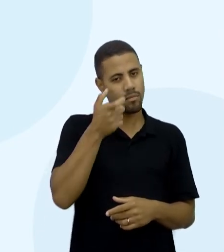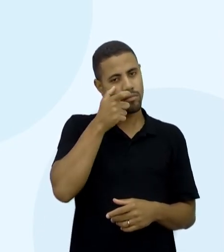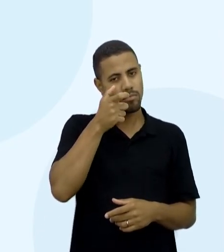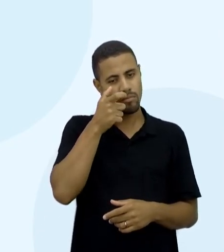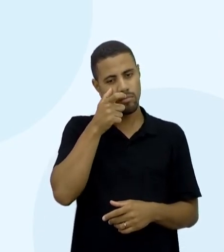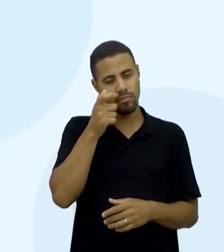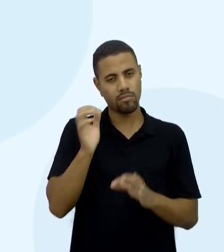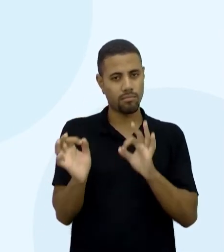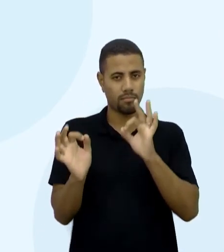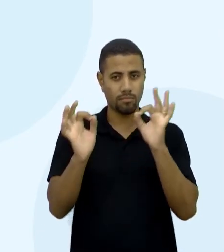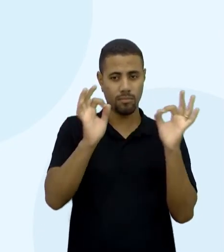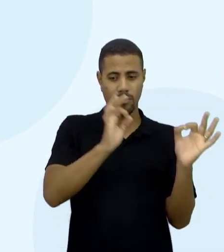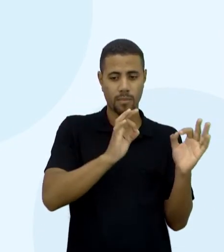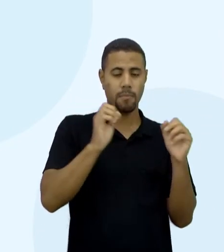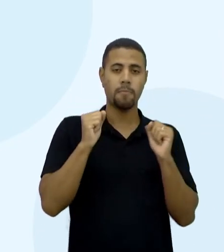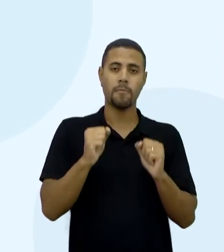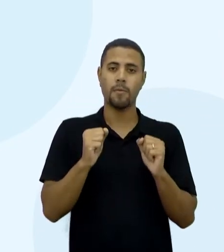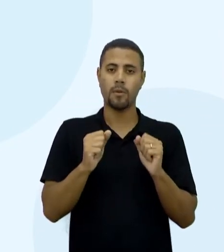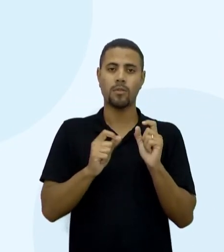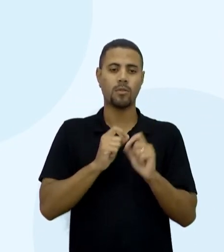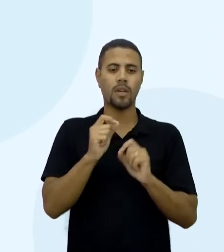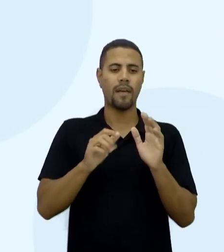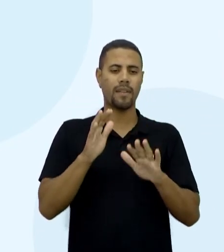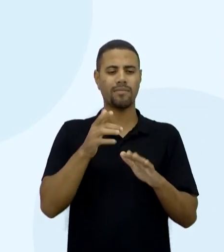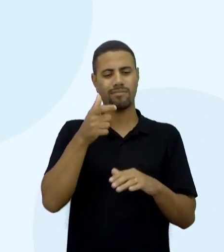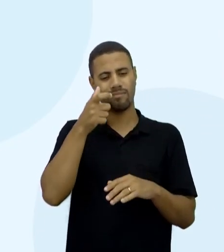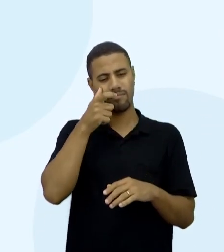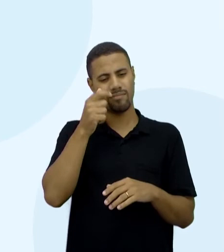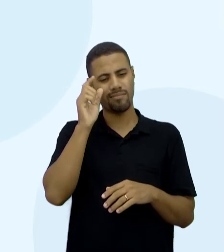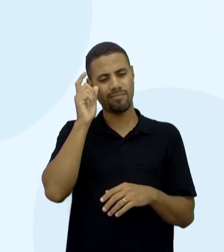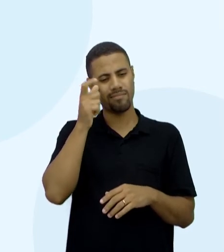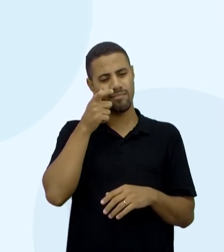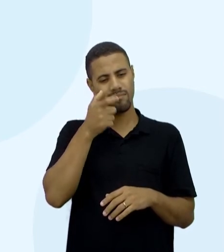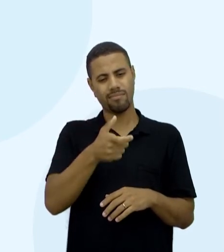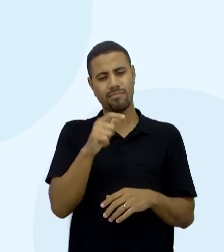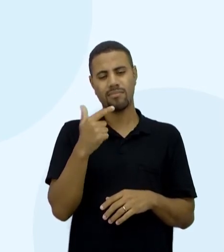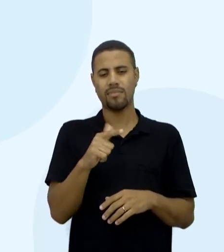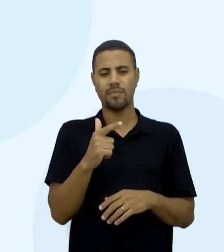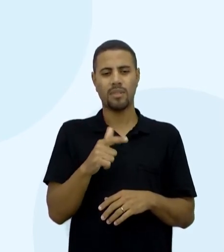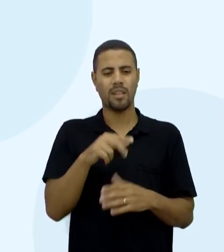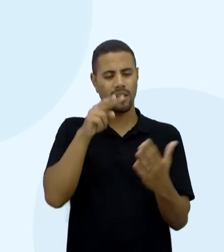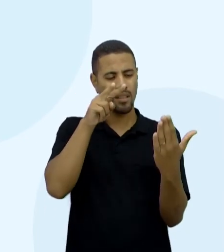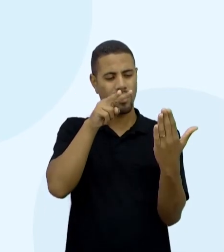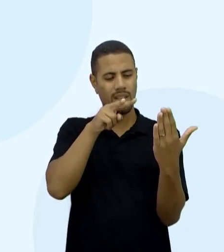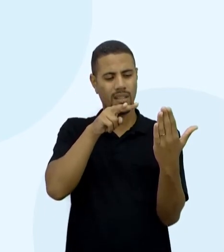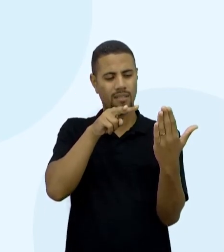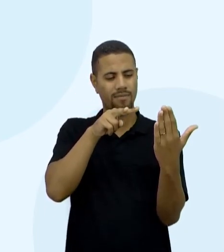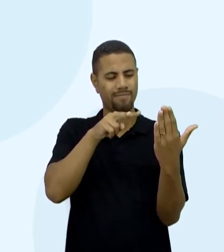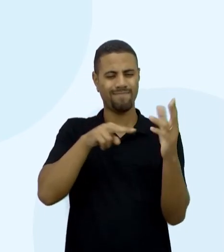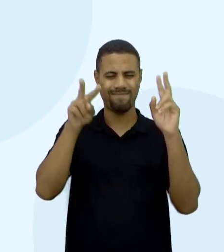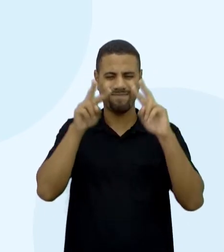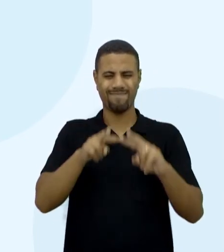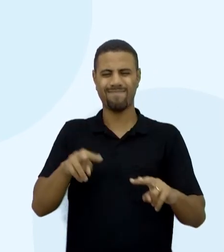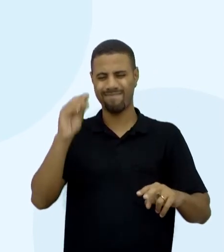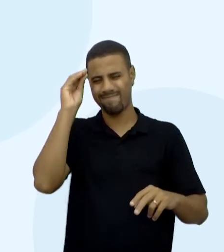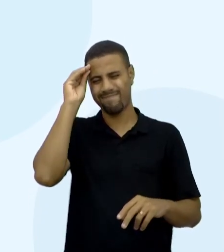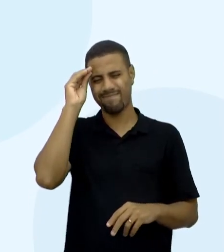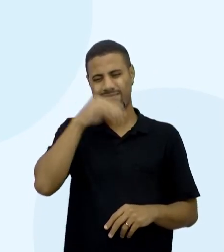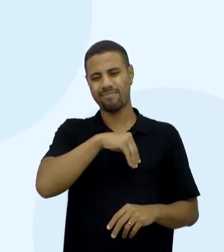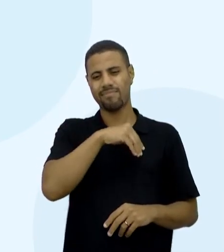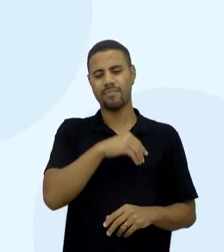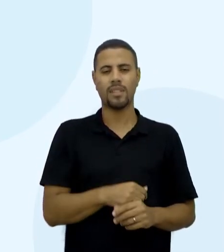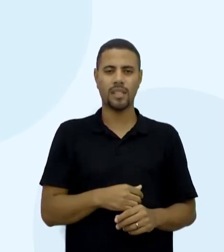aí ela transcrita, não tivesse tanto interesse em ler, porque para o leitor visualmente, ai, nossa, isso aqui vai